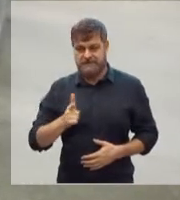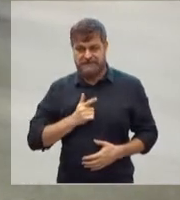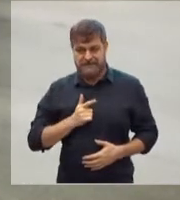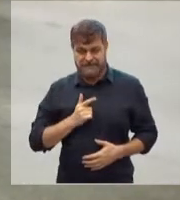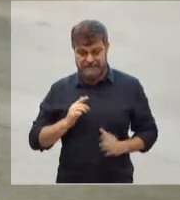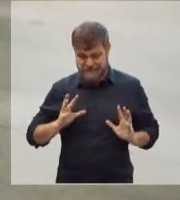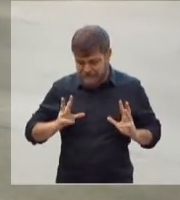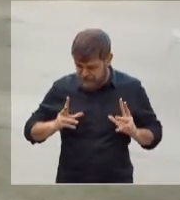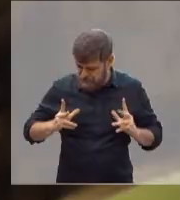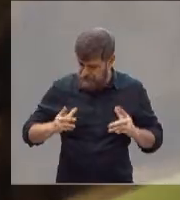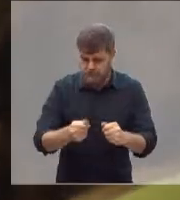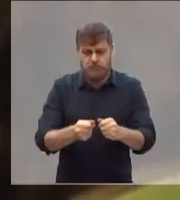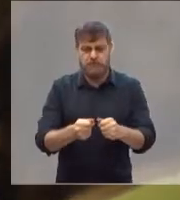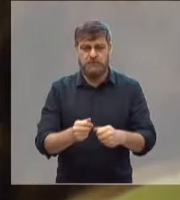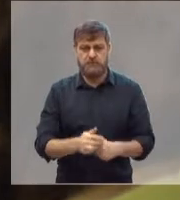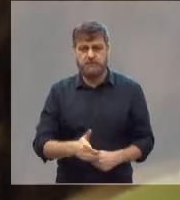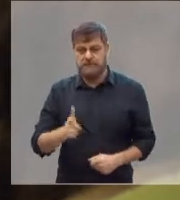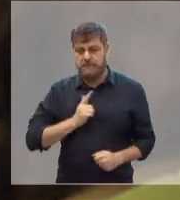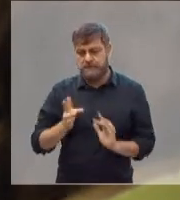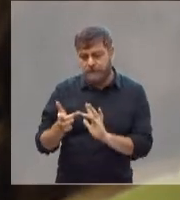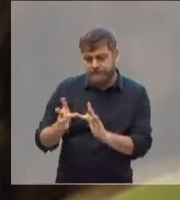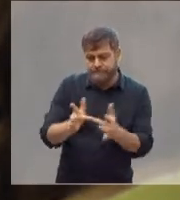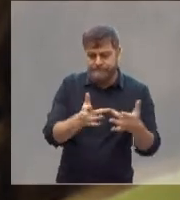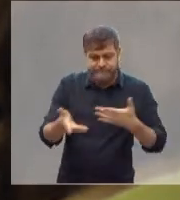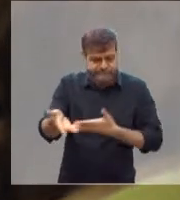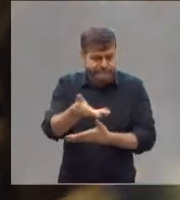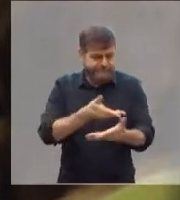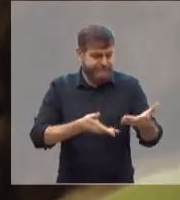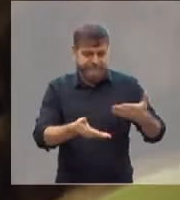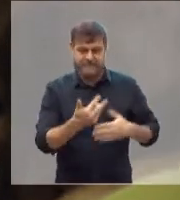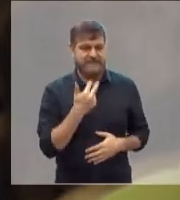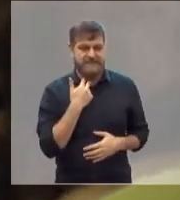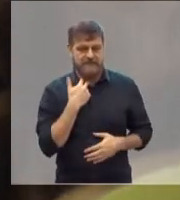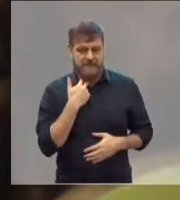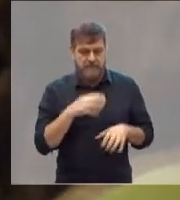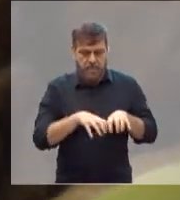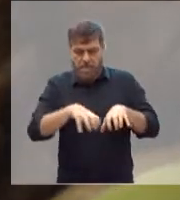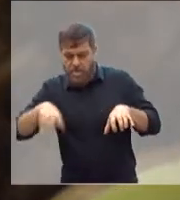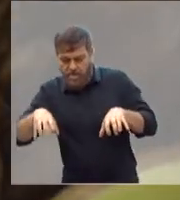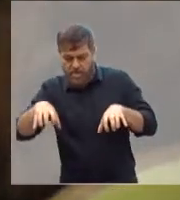está tudo, de alguma maneira, interligado, né?